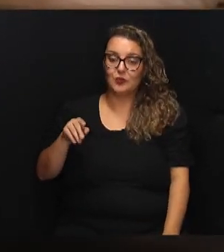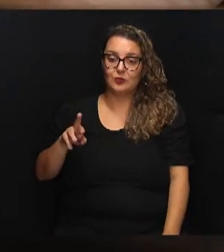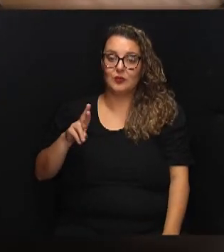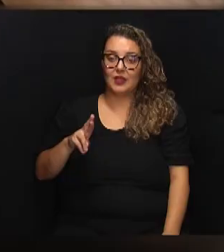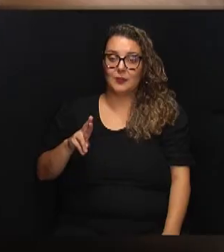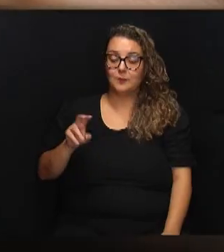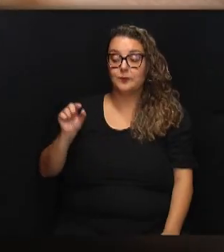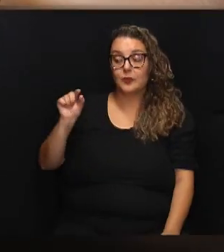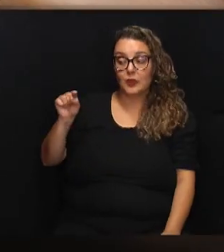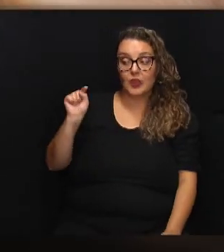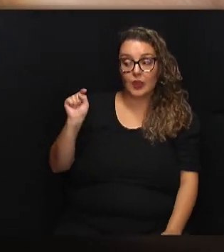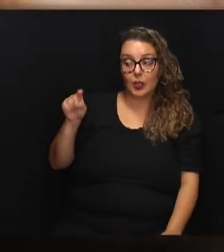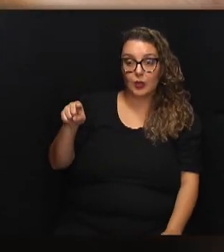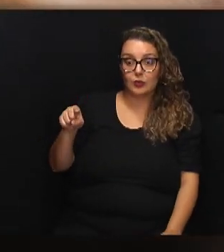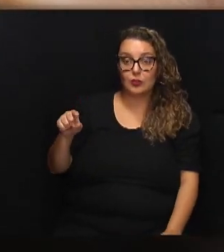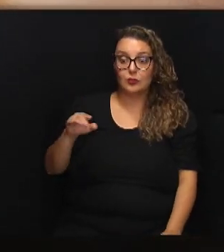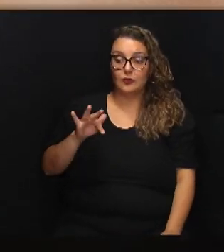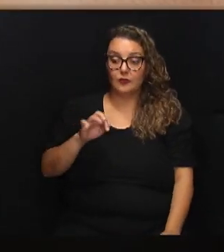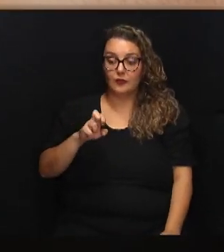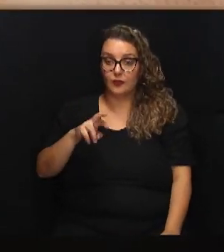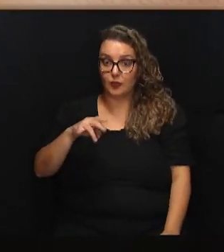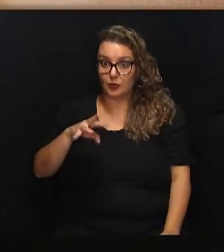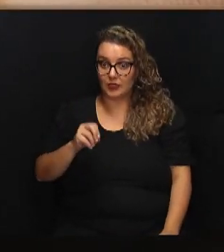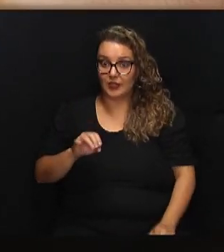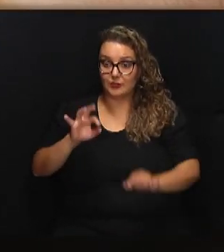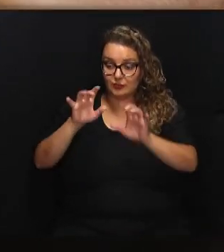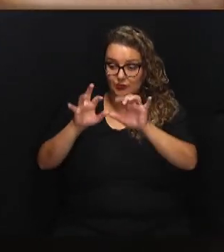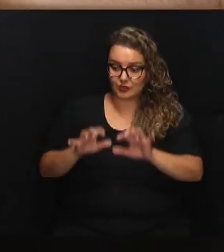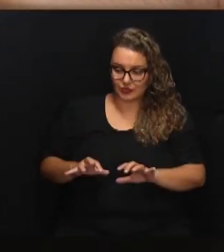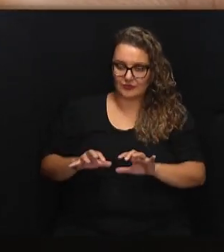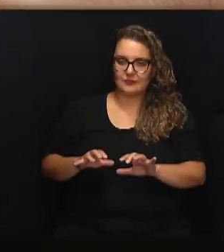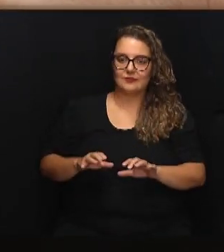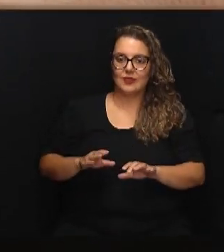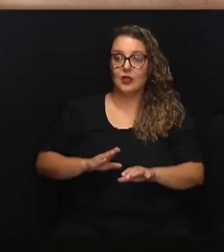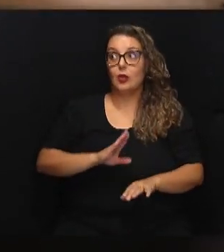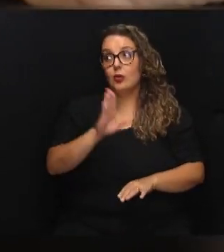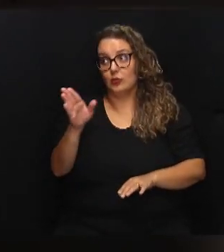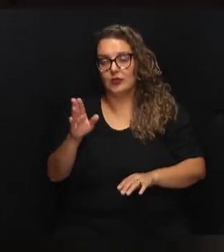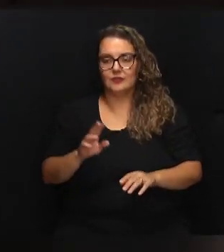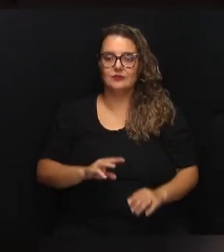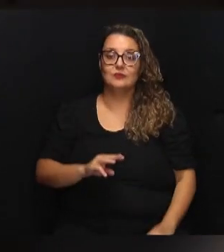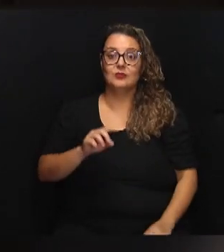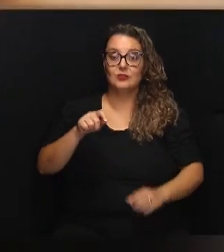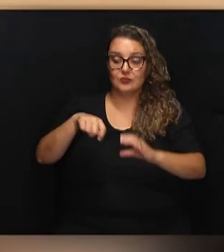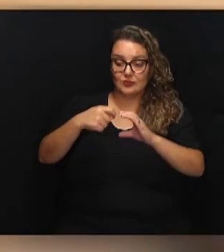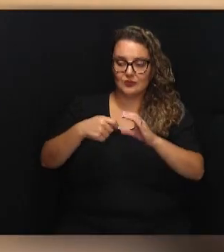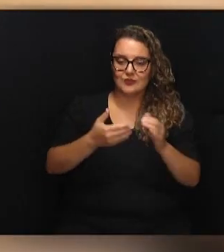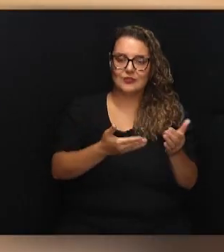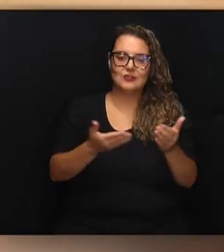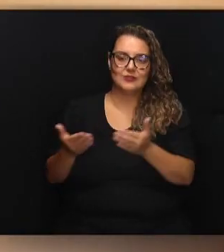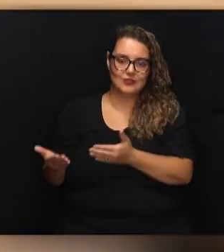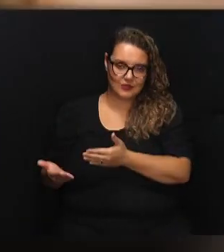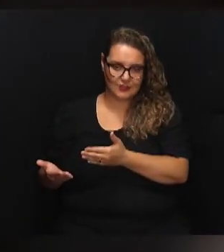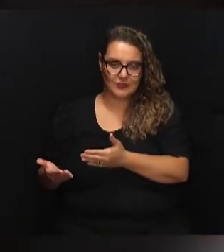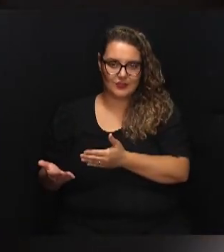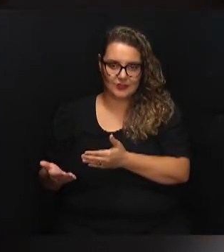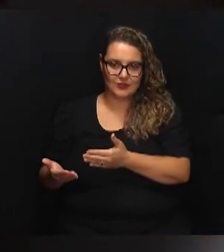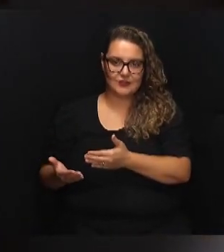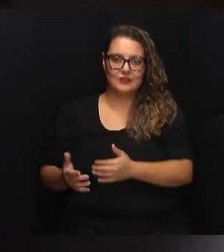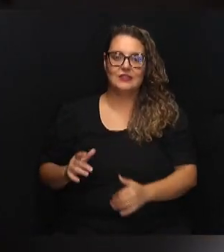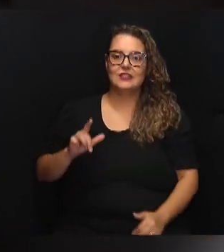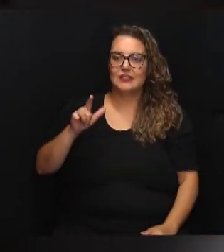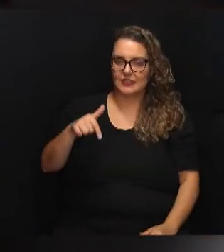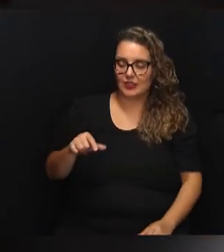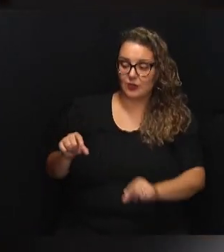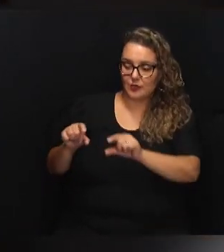Clique no link do formulário. Você será redirecionado para um vídeo de apresentação e para o campo